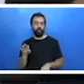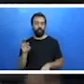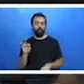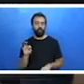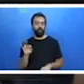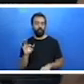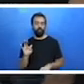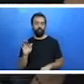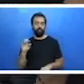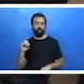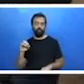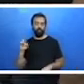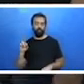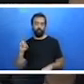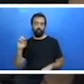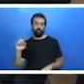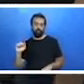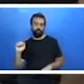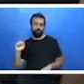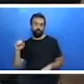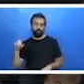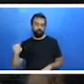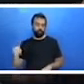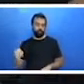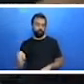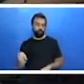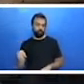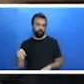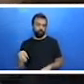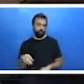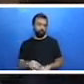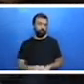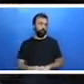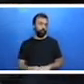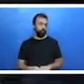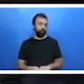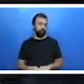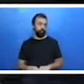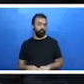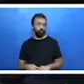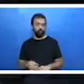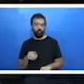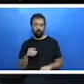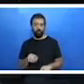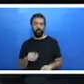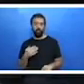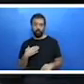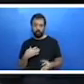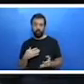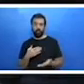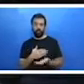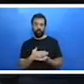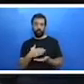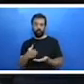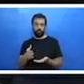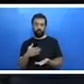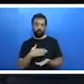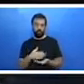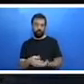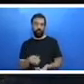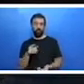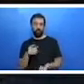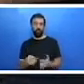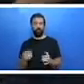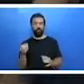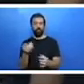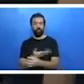Termine e envie para a sua professora corrigir. Nós vamos começar e vocês vão terminar em casa o ortografar aqui,